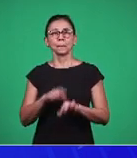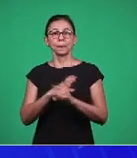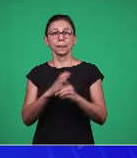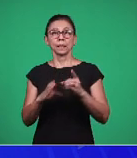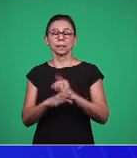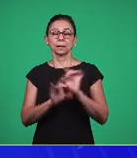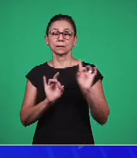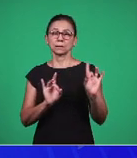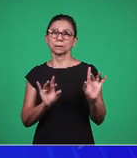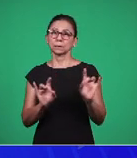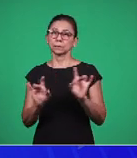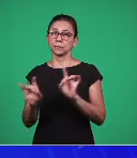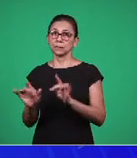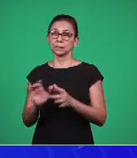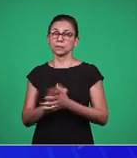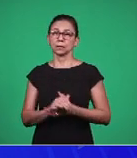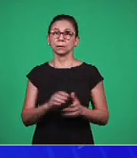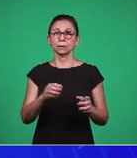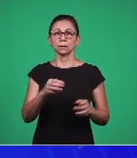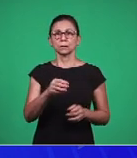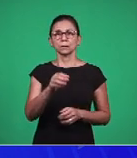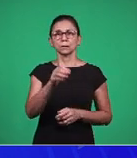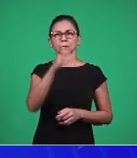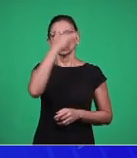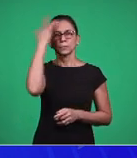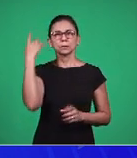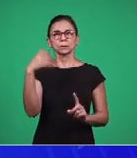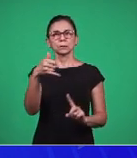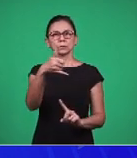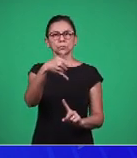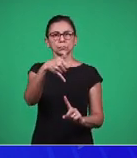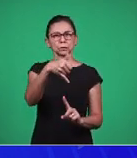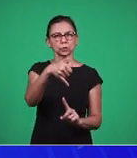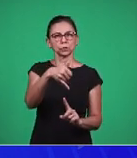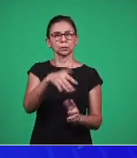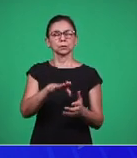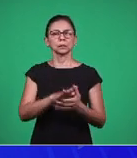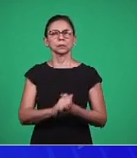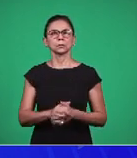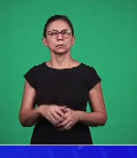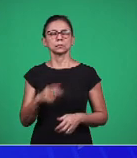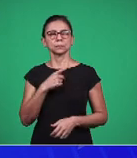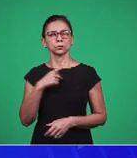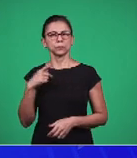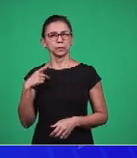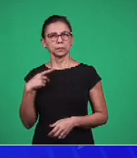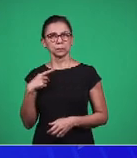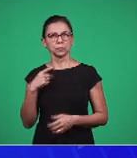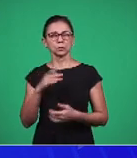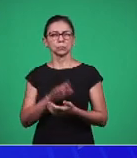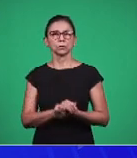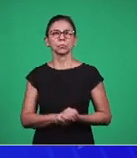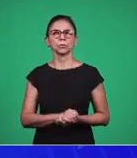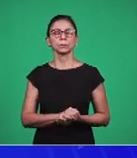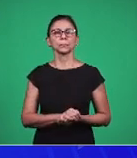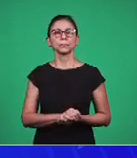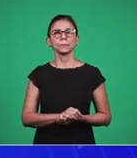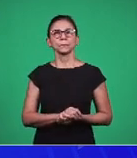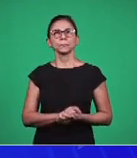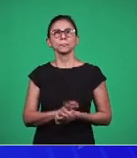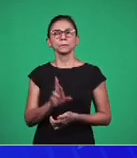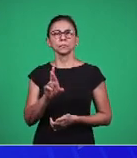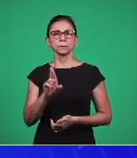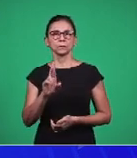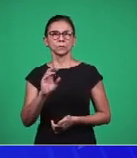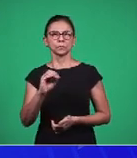realizado unção e ordenações em Cacoal. E também registramos o evento de